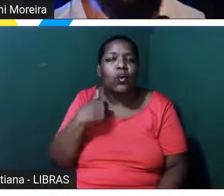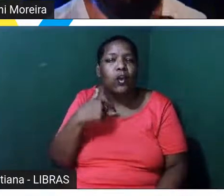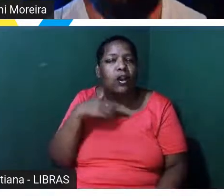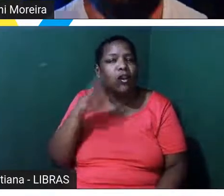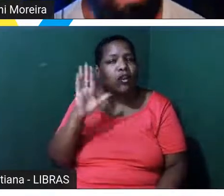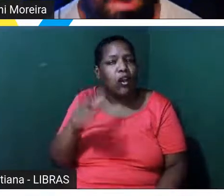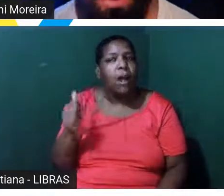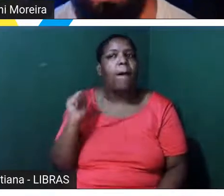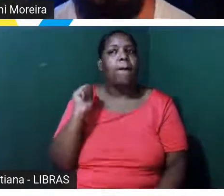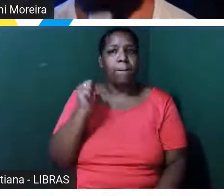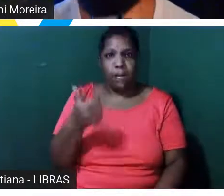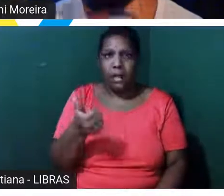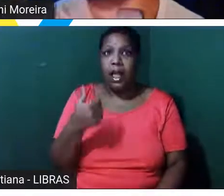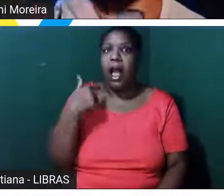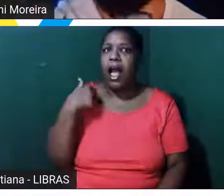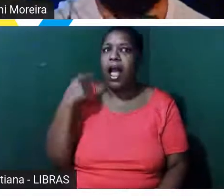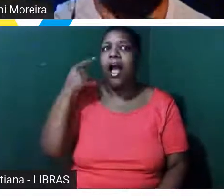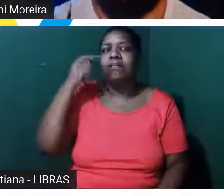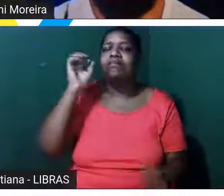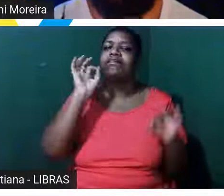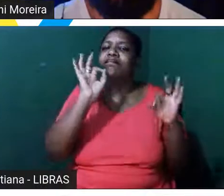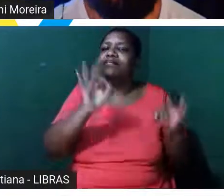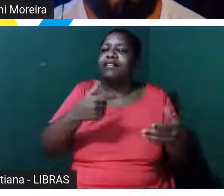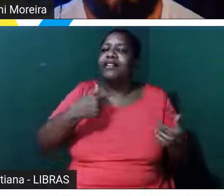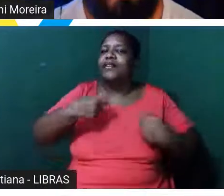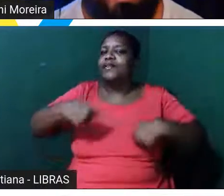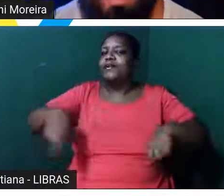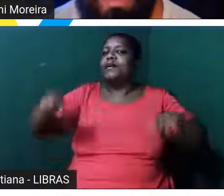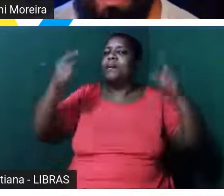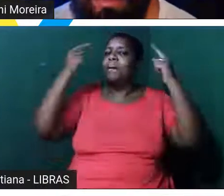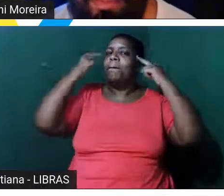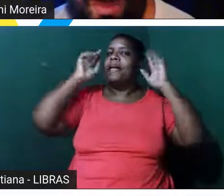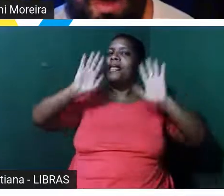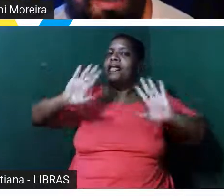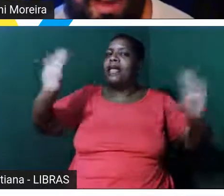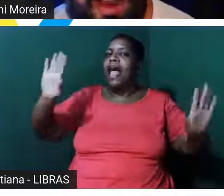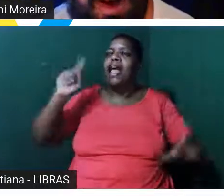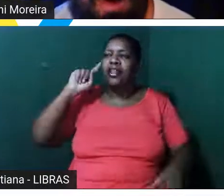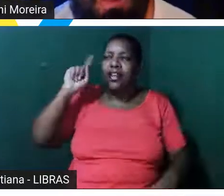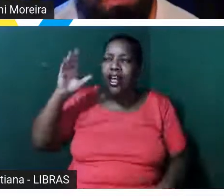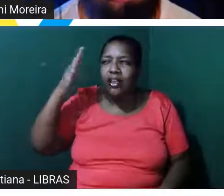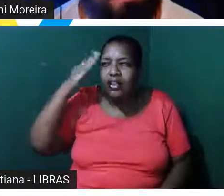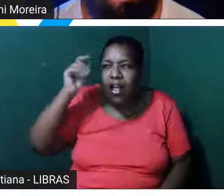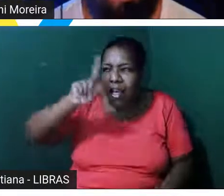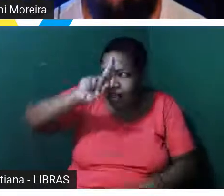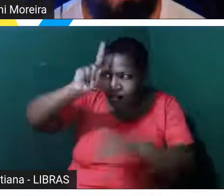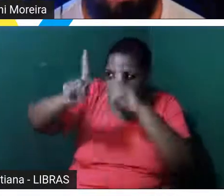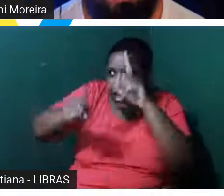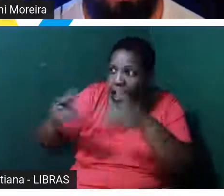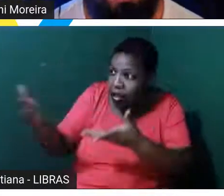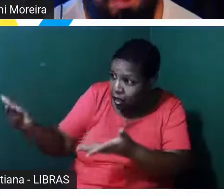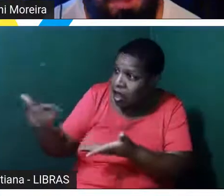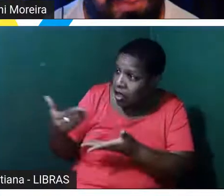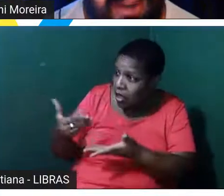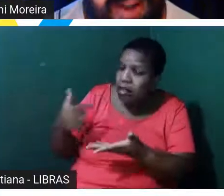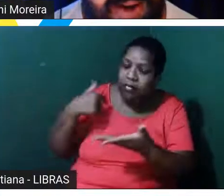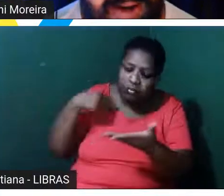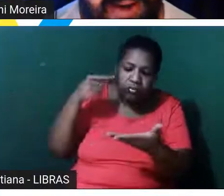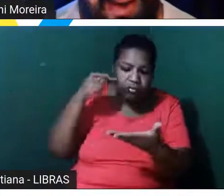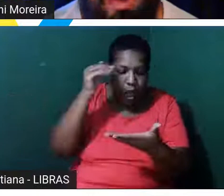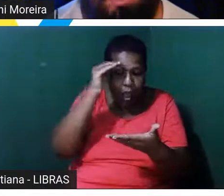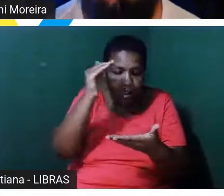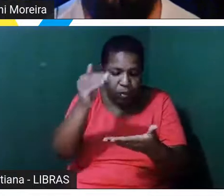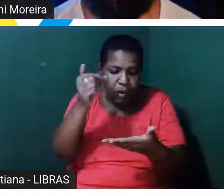agora eu tenho esse Norte eu não preciso mais pensar em Reinventar a roda eu tente Note que eu Ah